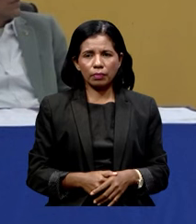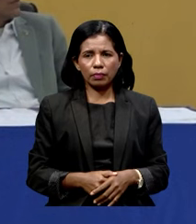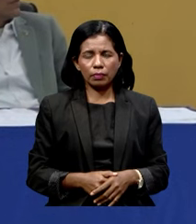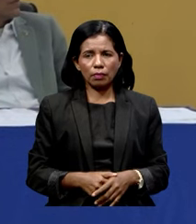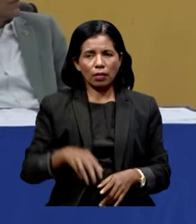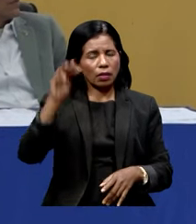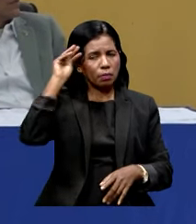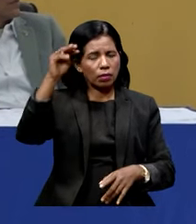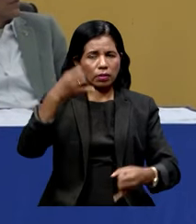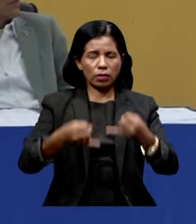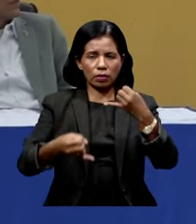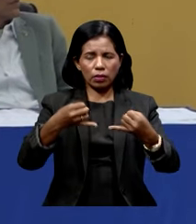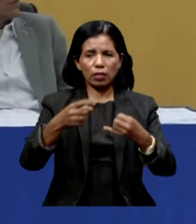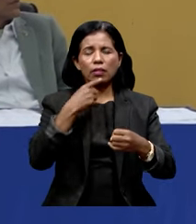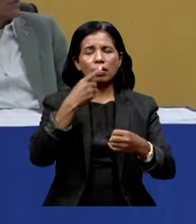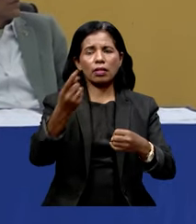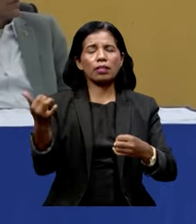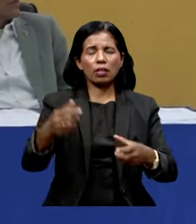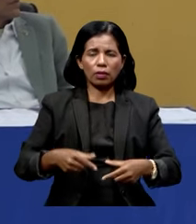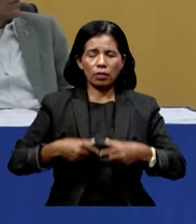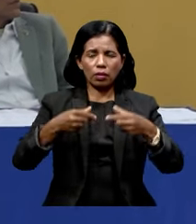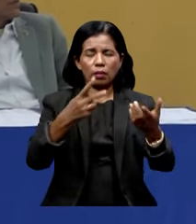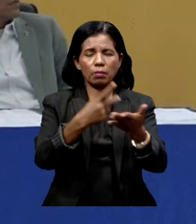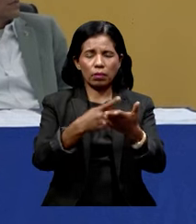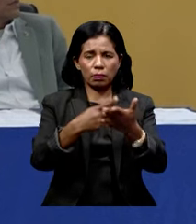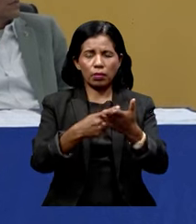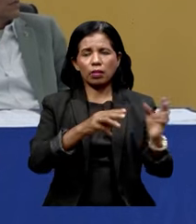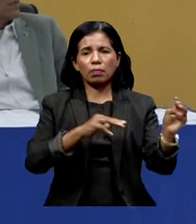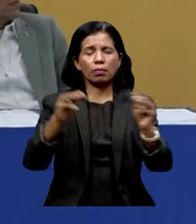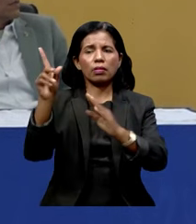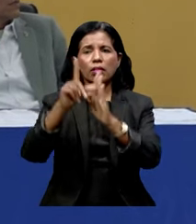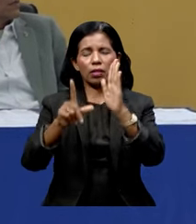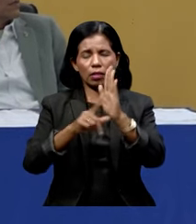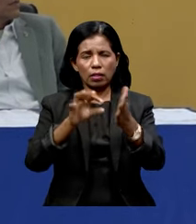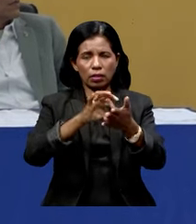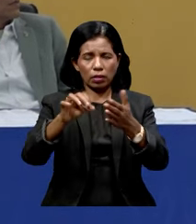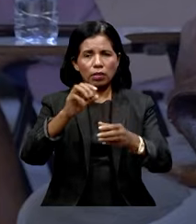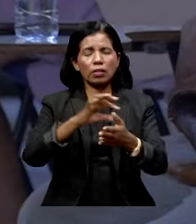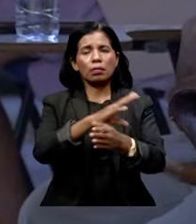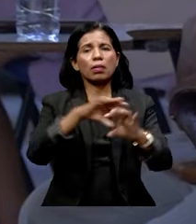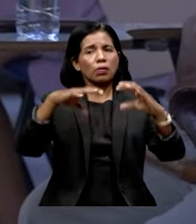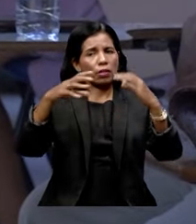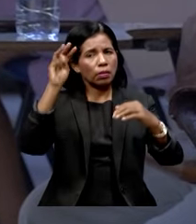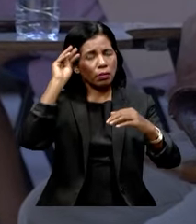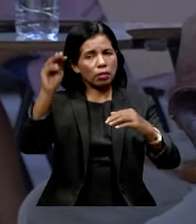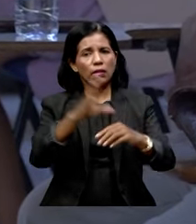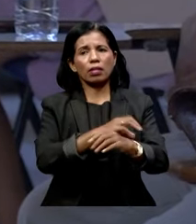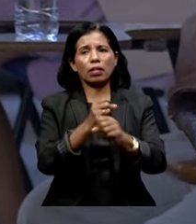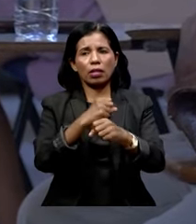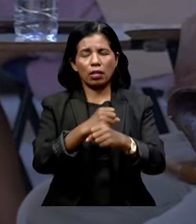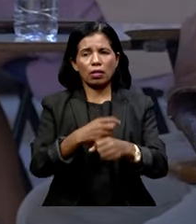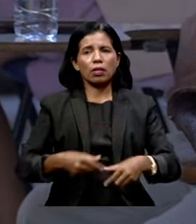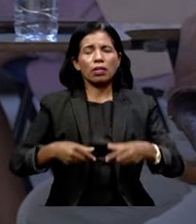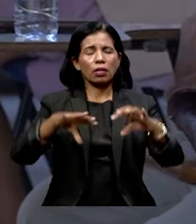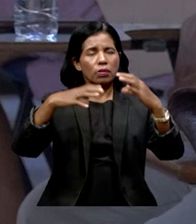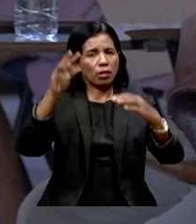Ministro de Justiça Sérgio Ornay Hateten será entregado na proposta de alteração da Lei Código Registro Civil para o Conselho Ministro, mas já foi em halo apreciação.